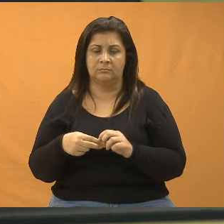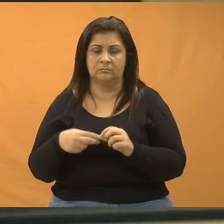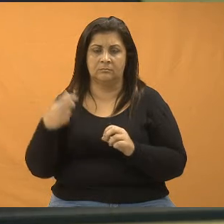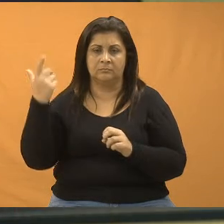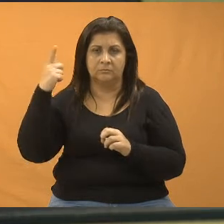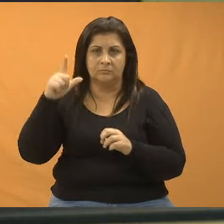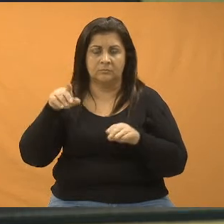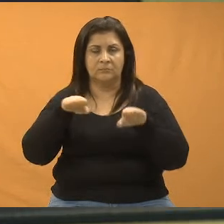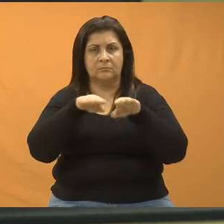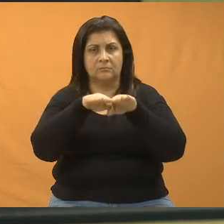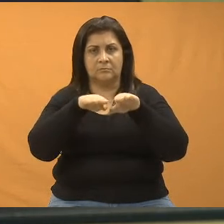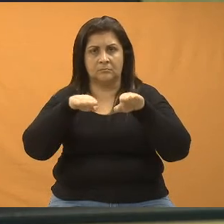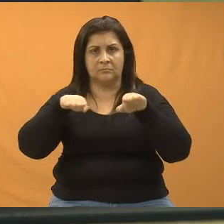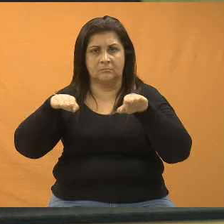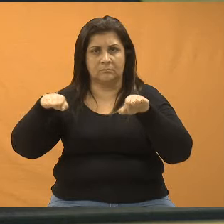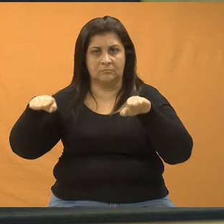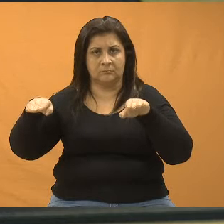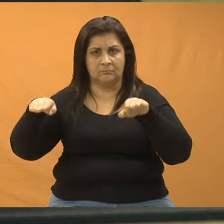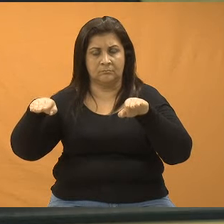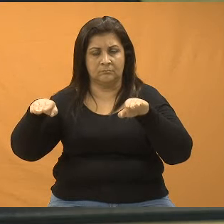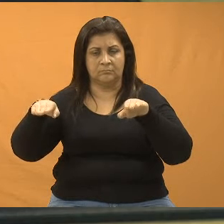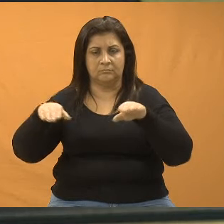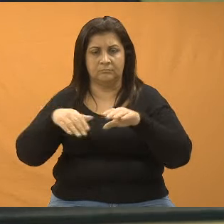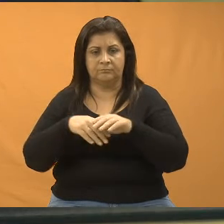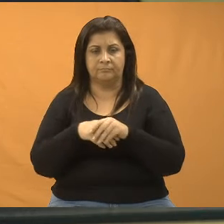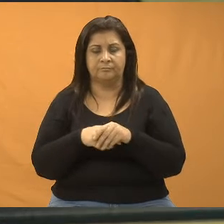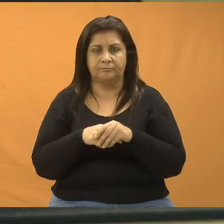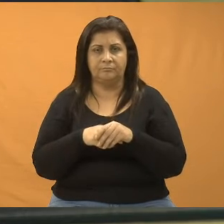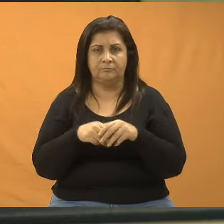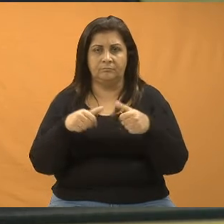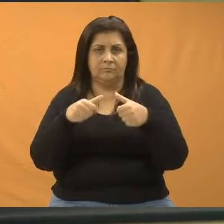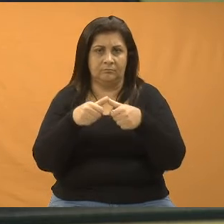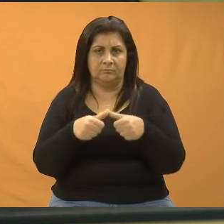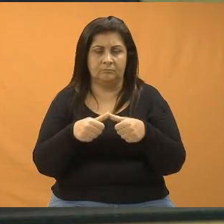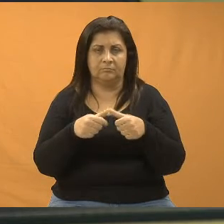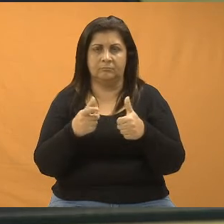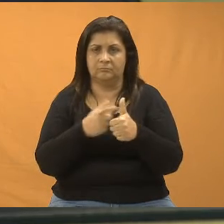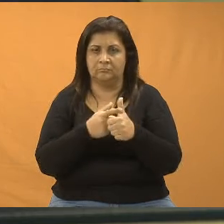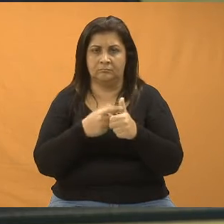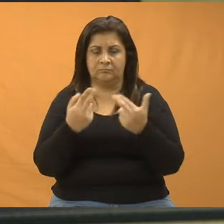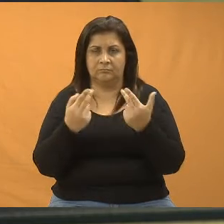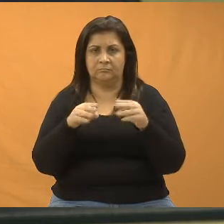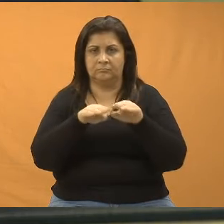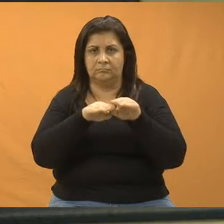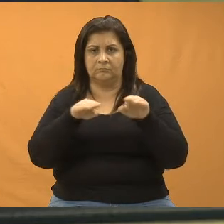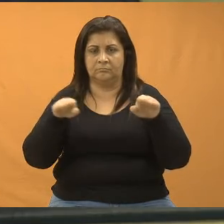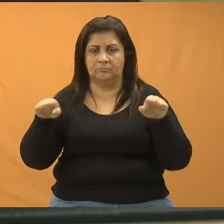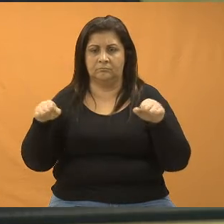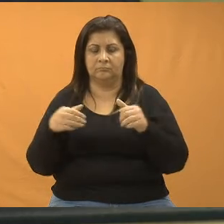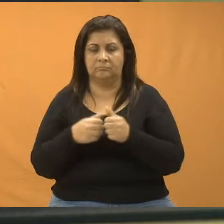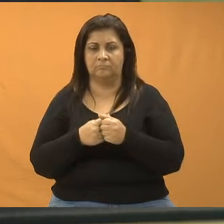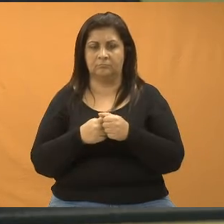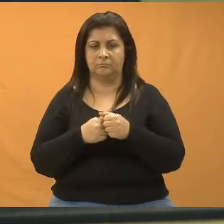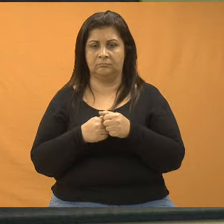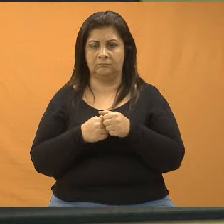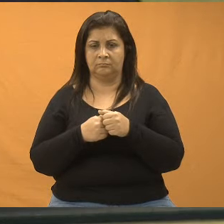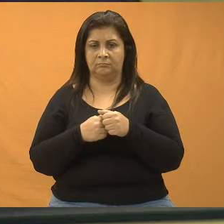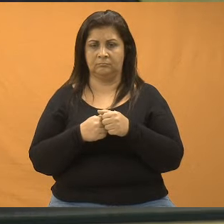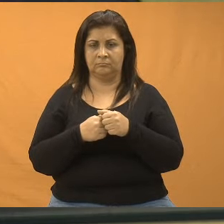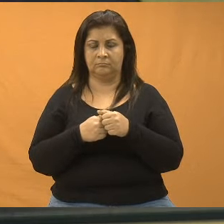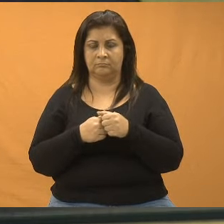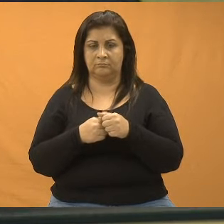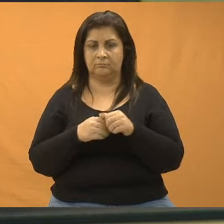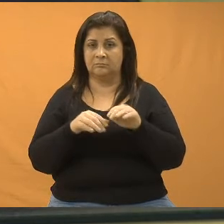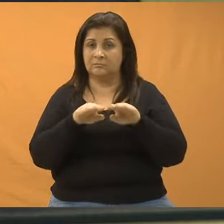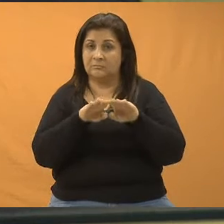né, estabilizar, como o Rodrigo disse, o déficit. O déficit hoje está próximo de zero. Então, a gente